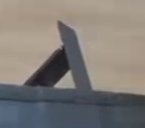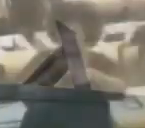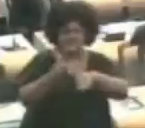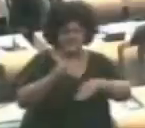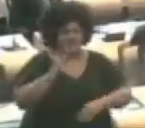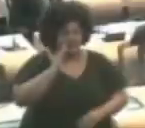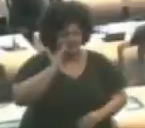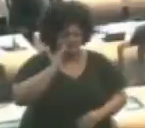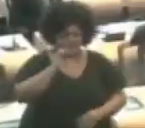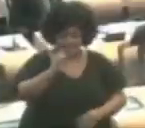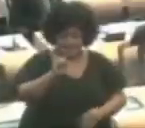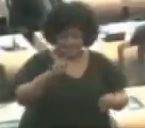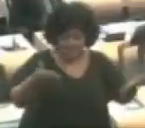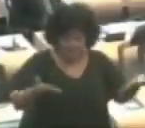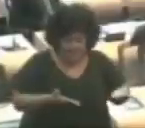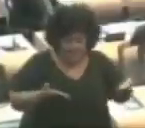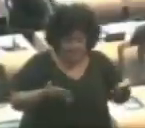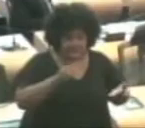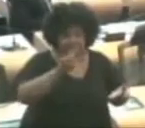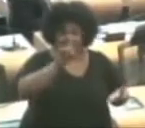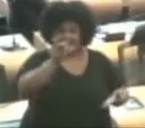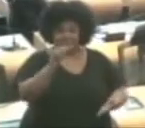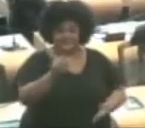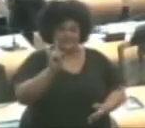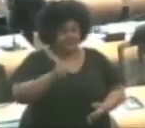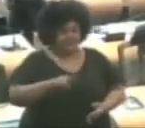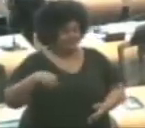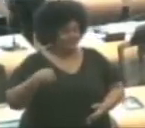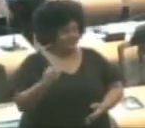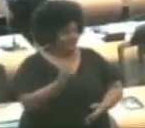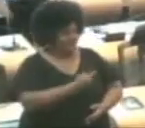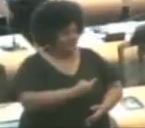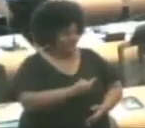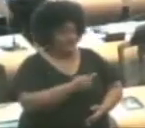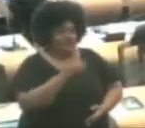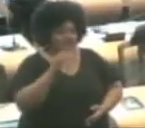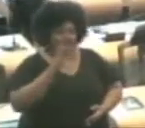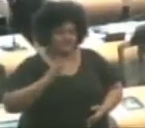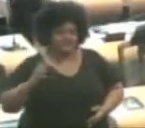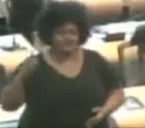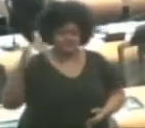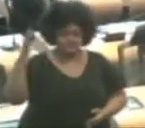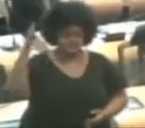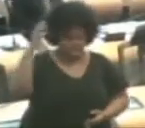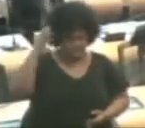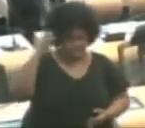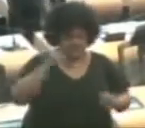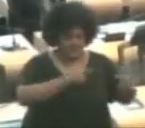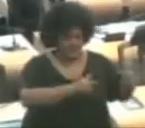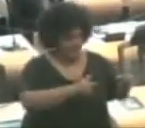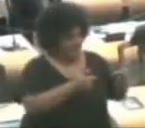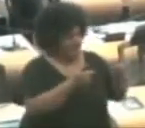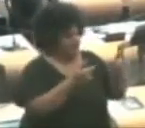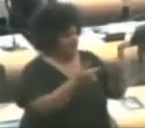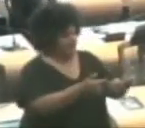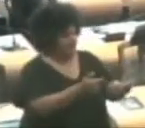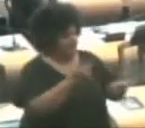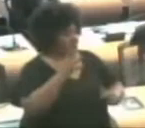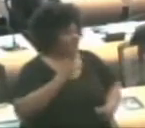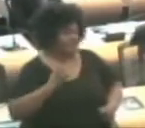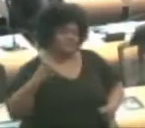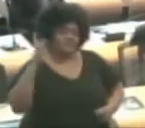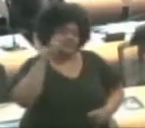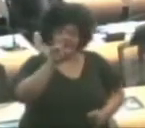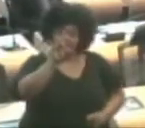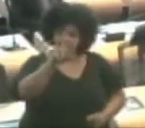Periféricas. Esse dia é um dia da agenda Marielle Franco. A luta de Marielle, ela não